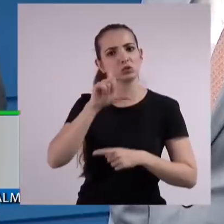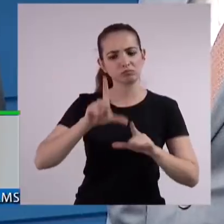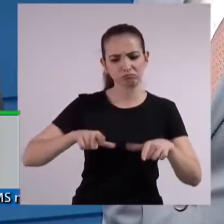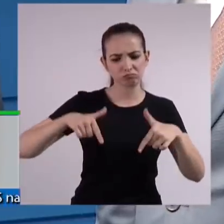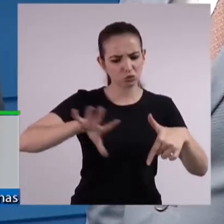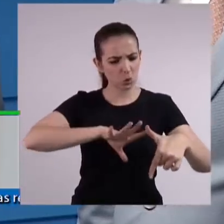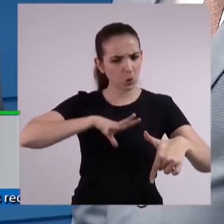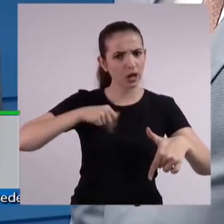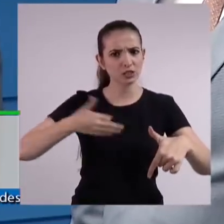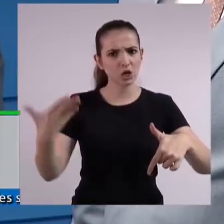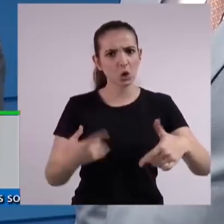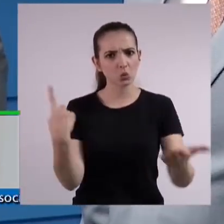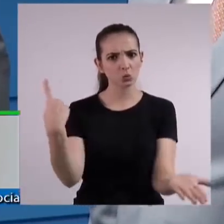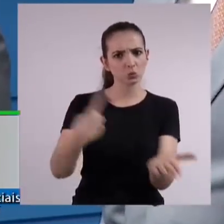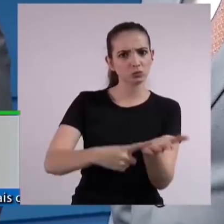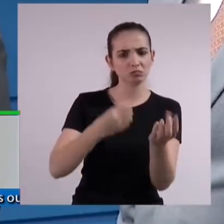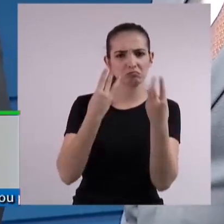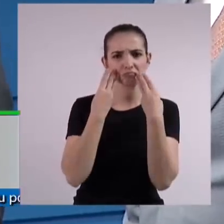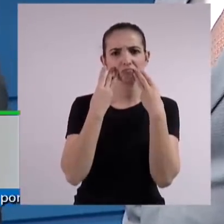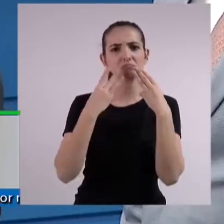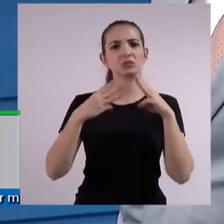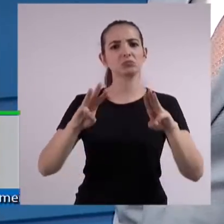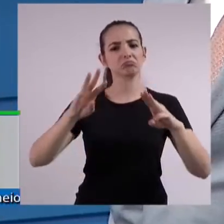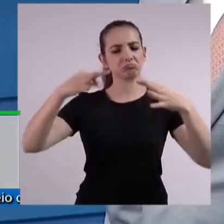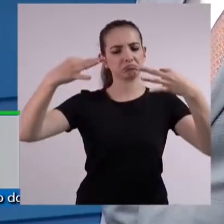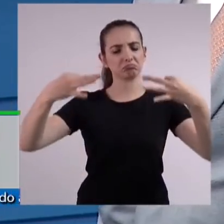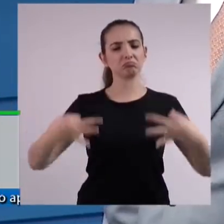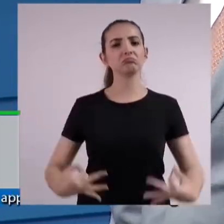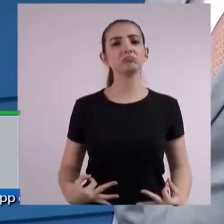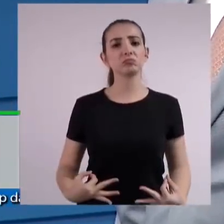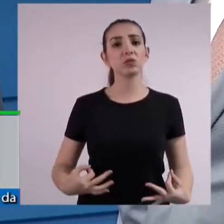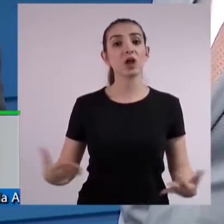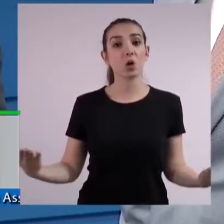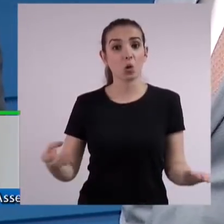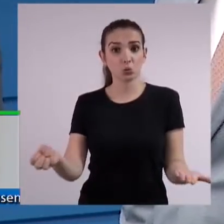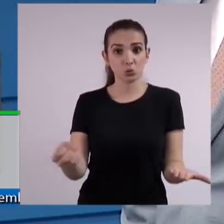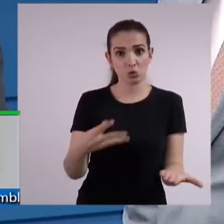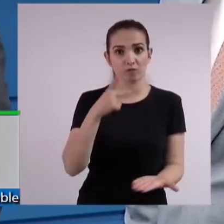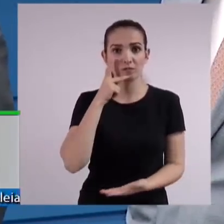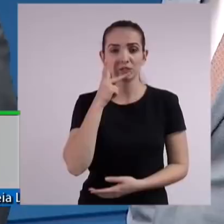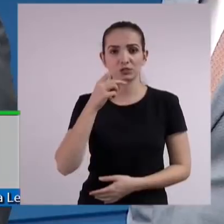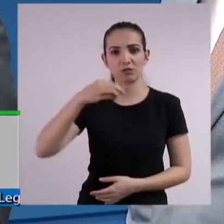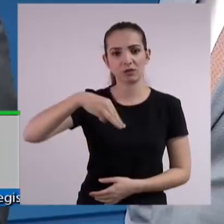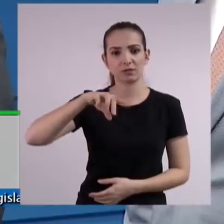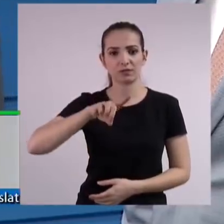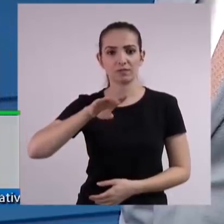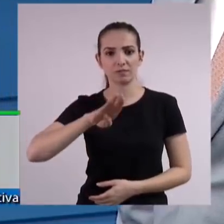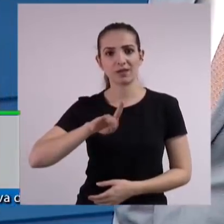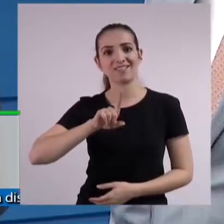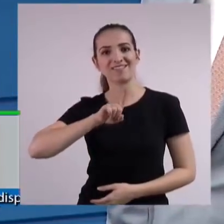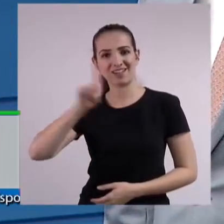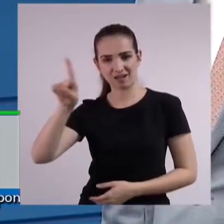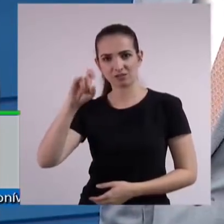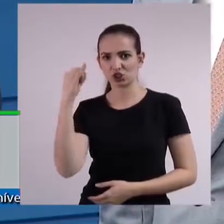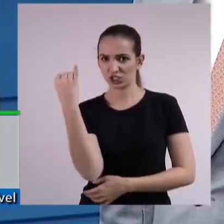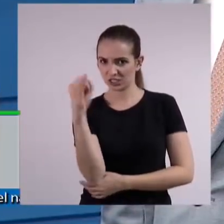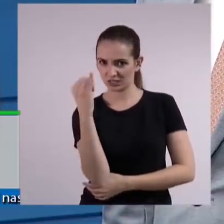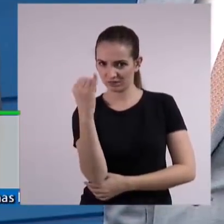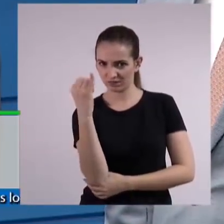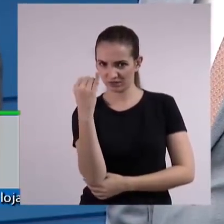essa missão com um ato de nobreza. E o novo PMDB de Iviema